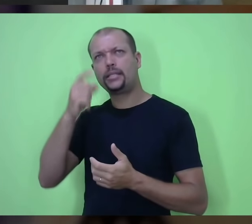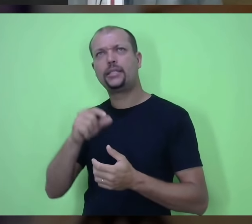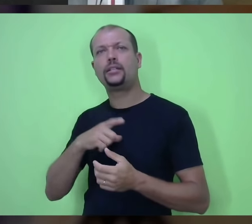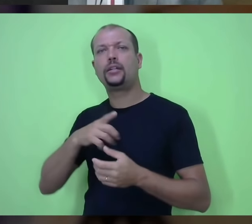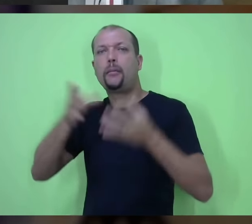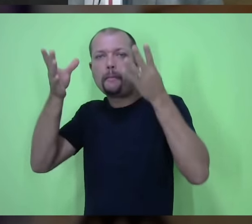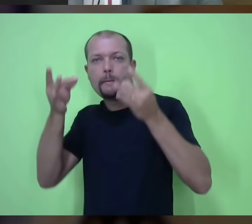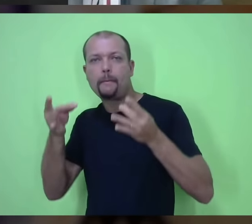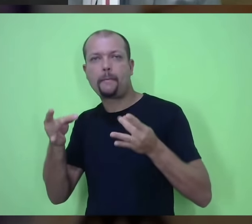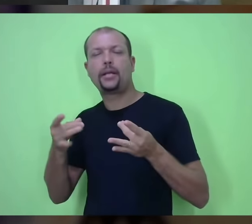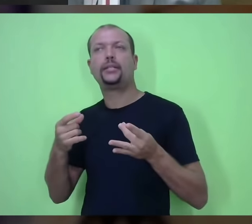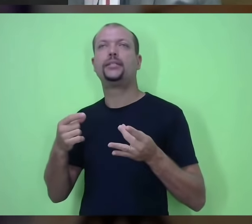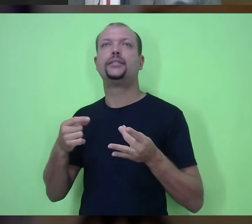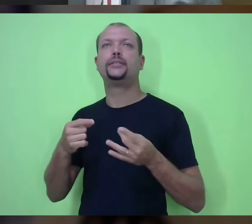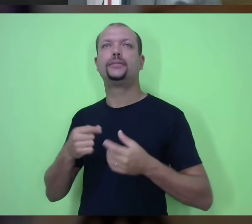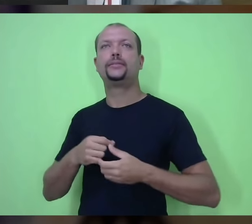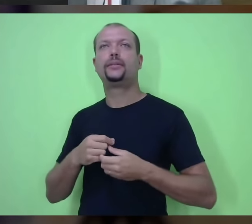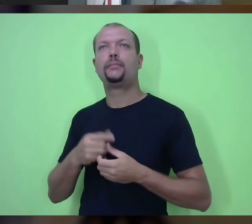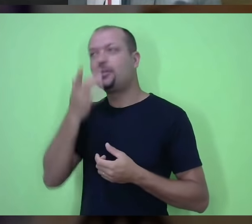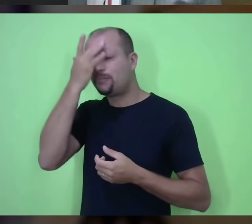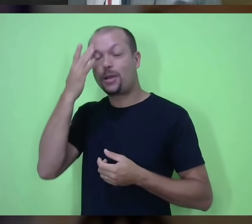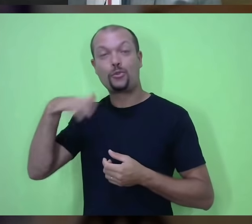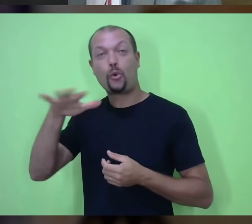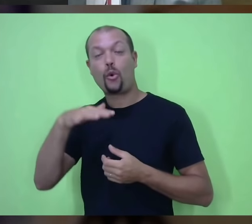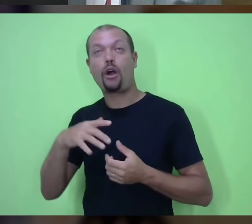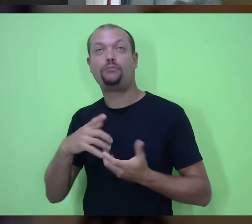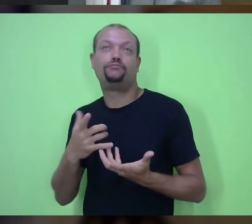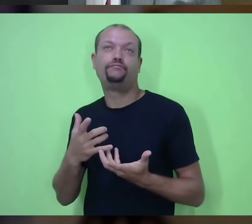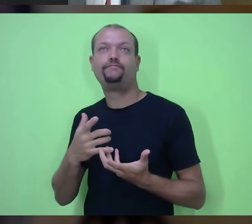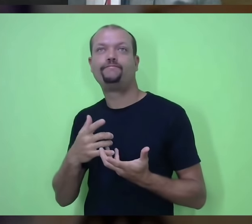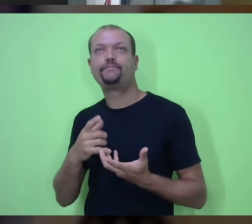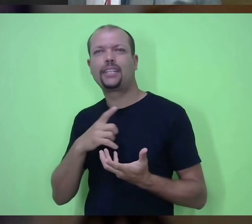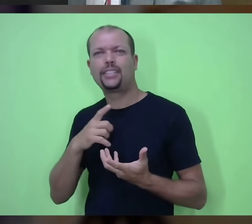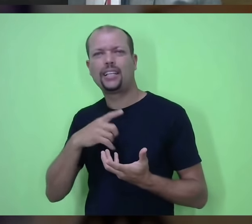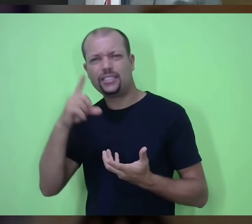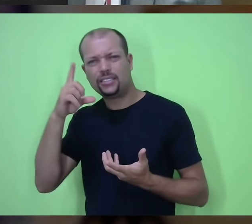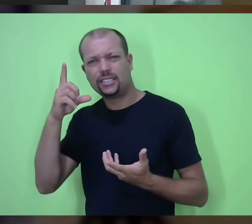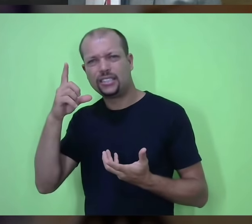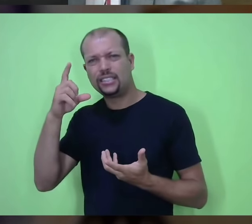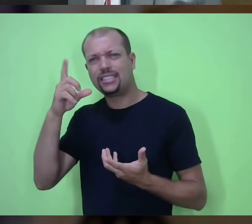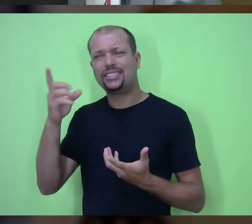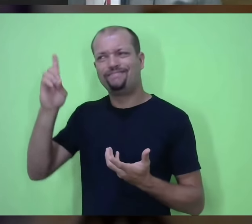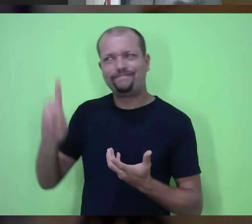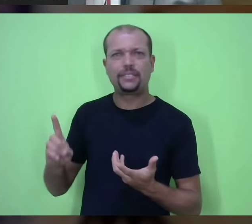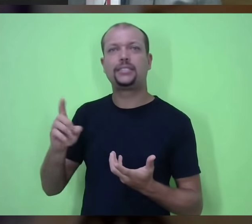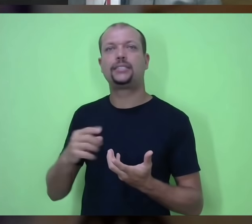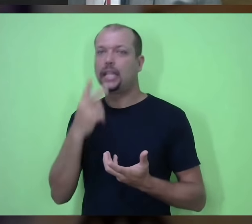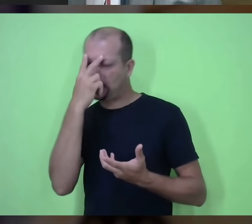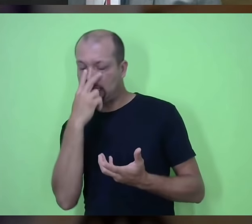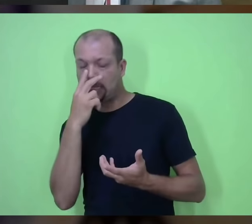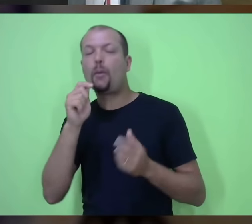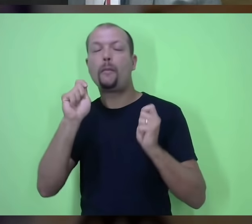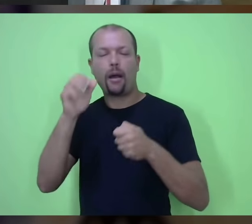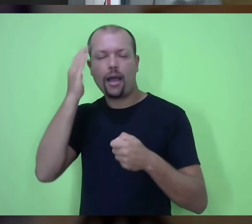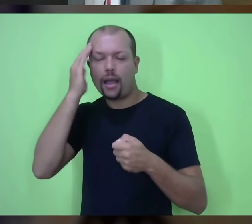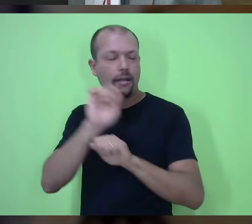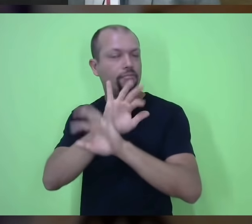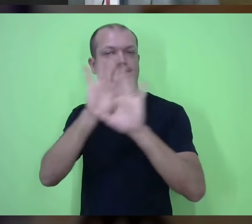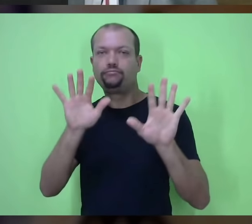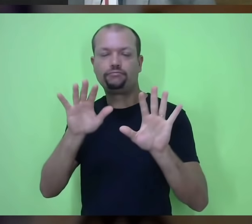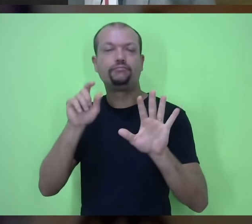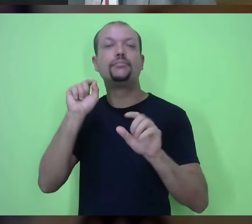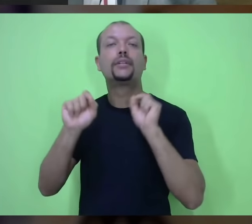você falou da autodescrição para que pessoas com desafios, né, visuais possam também ter uma compreensão